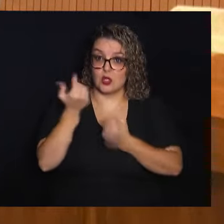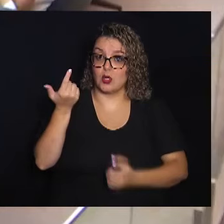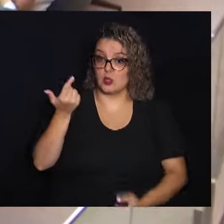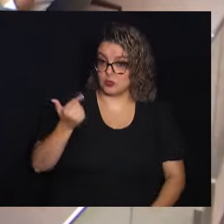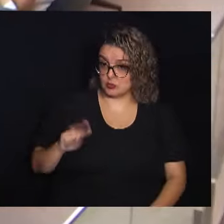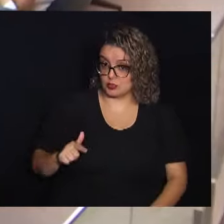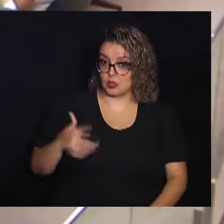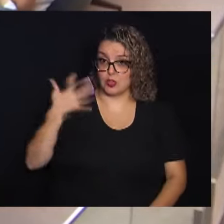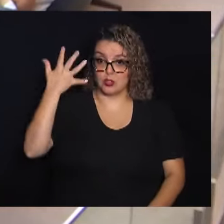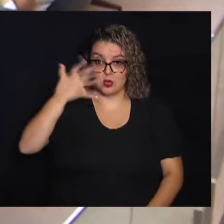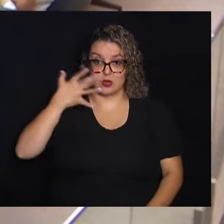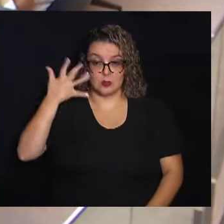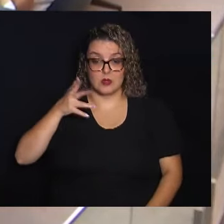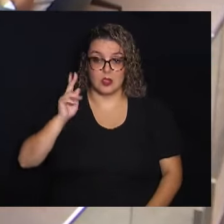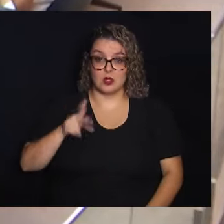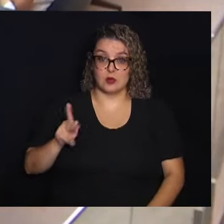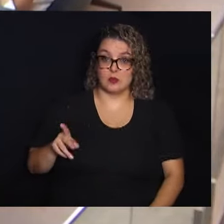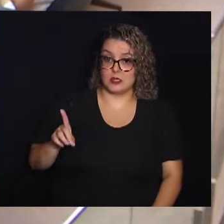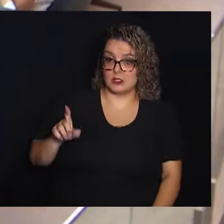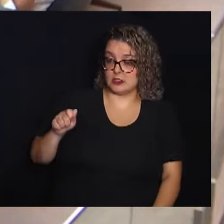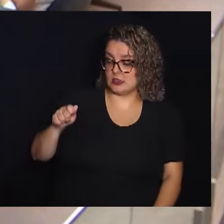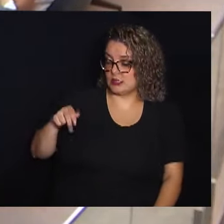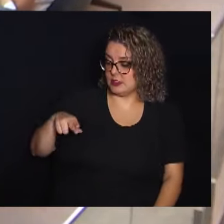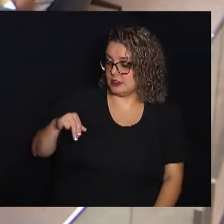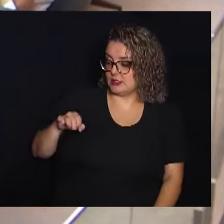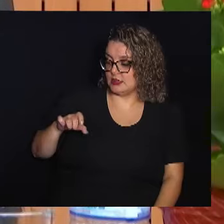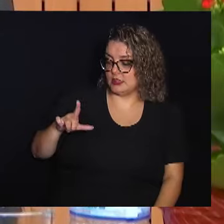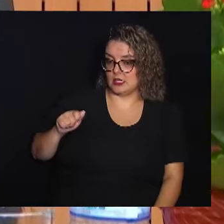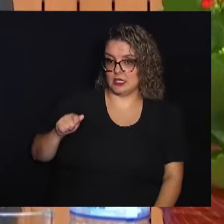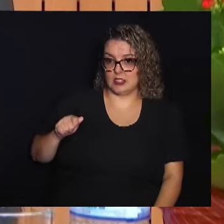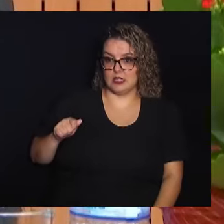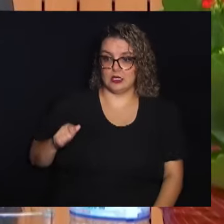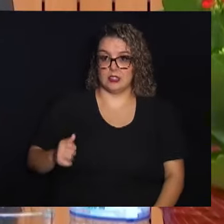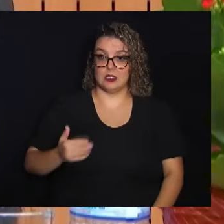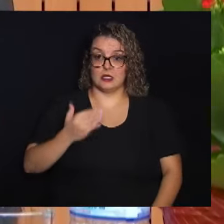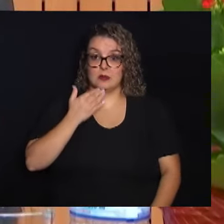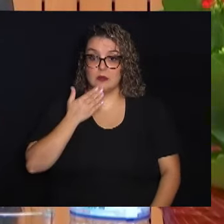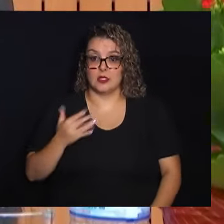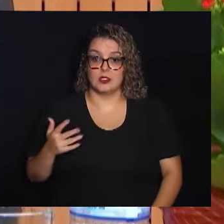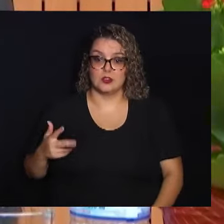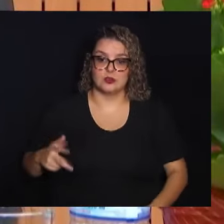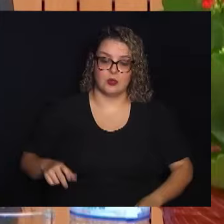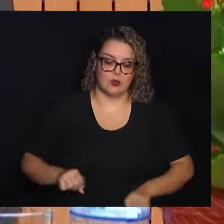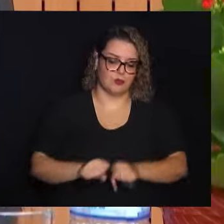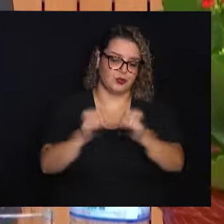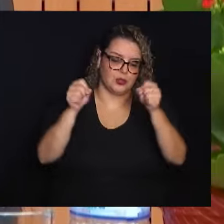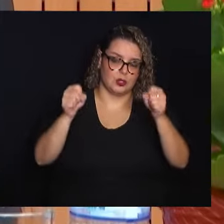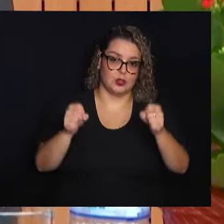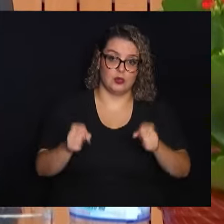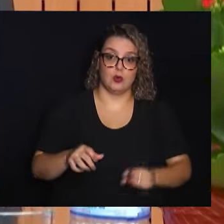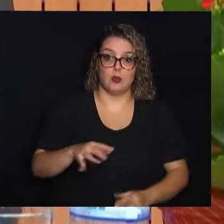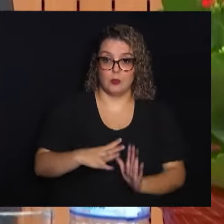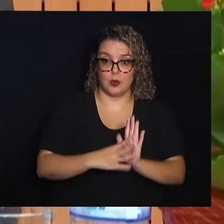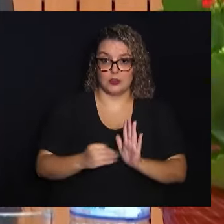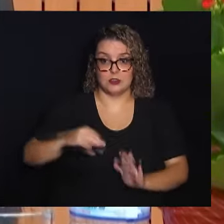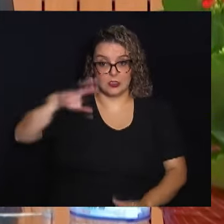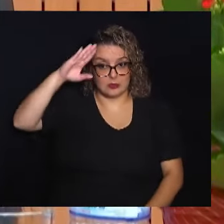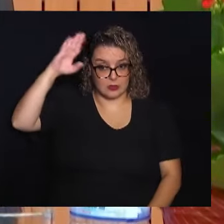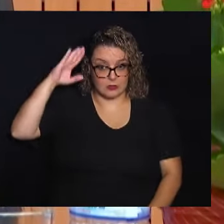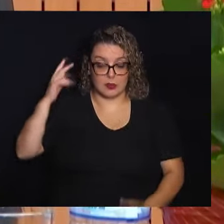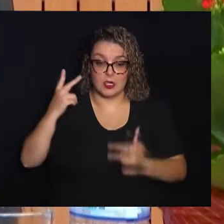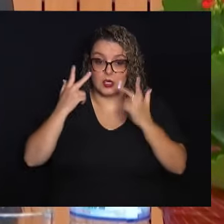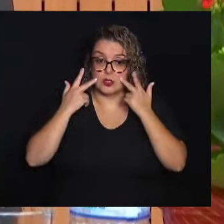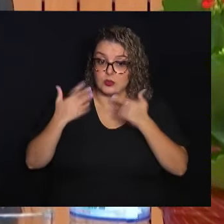seminário continuou com a palestra da professora Daniela Caetano que pede uma ruptura com o modelo acadêmico